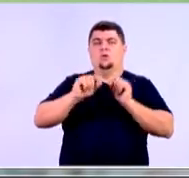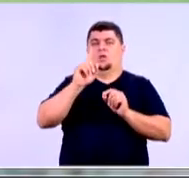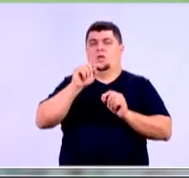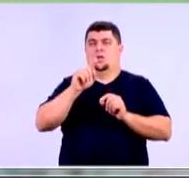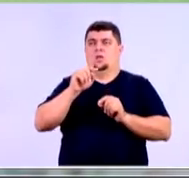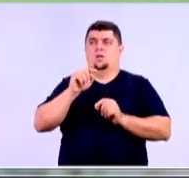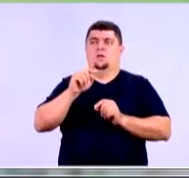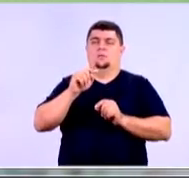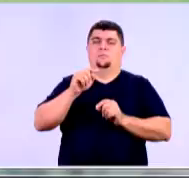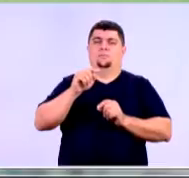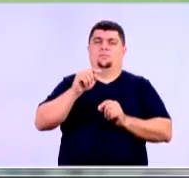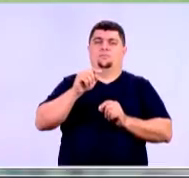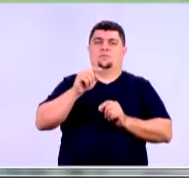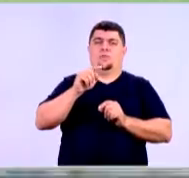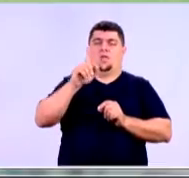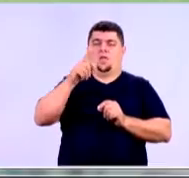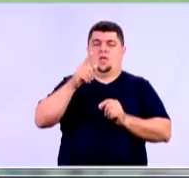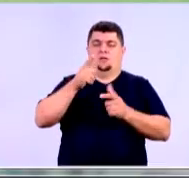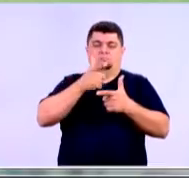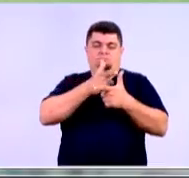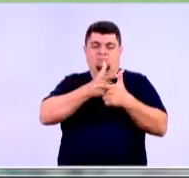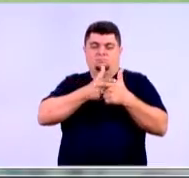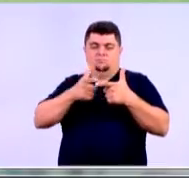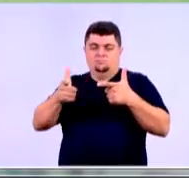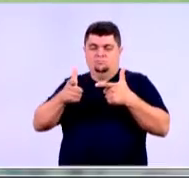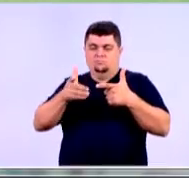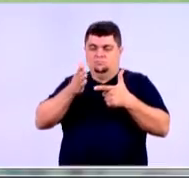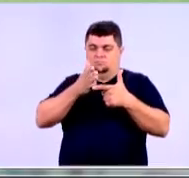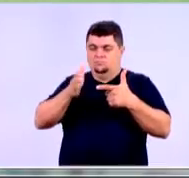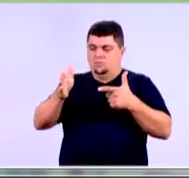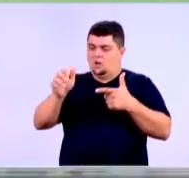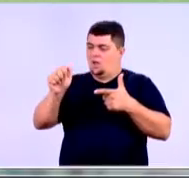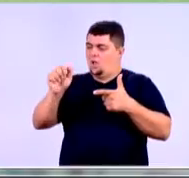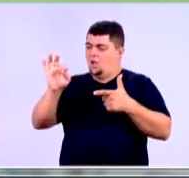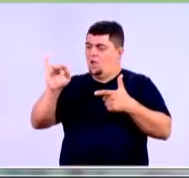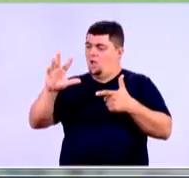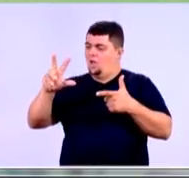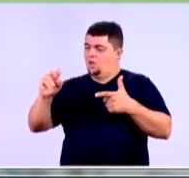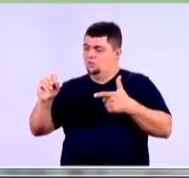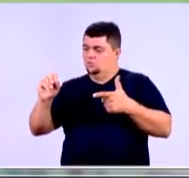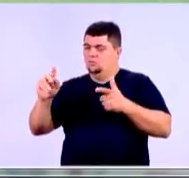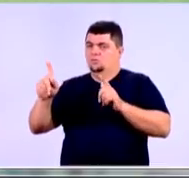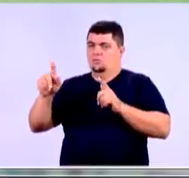ela como a divisão entre o ativo circulante,